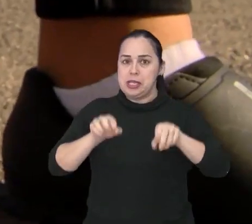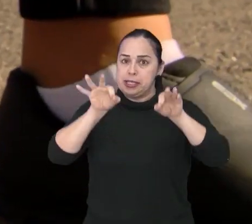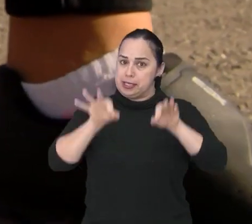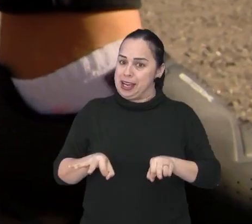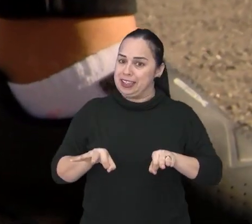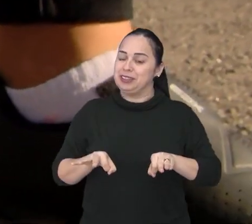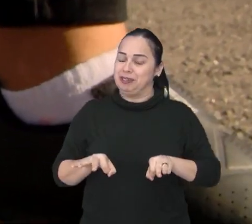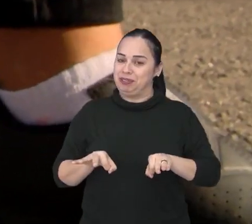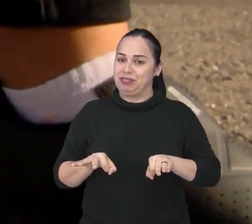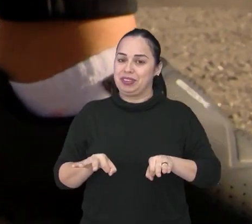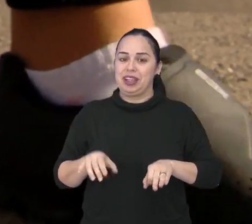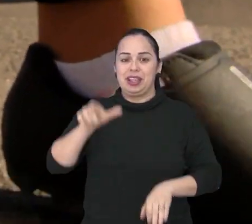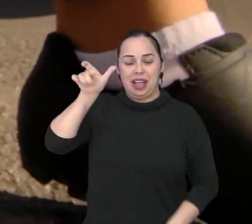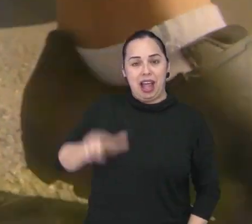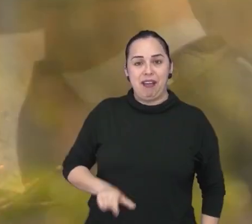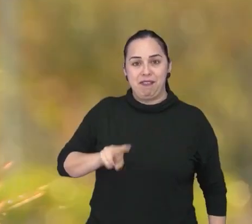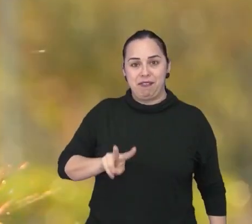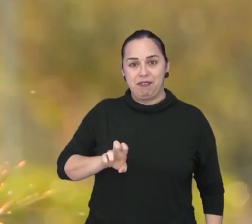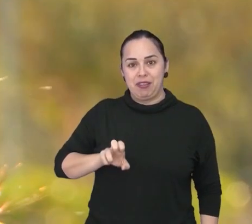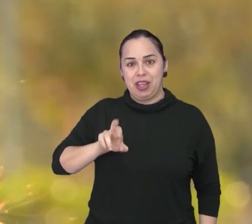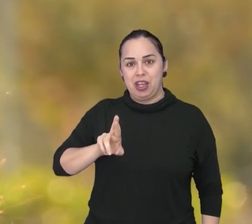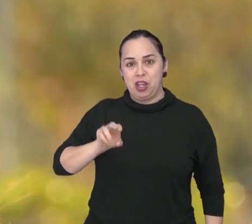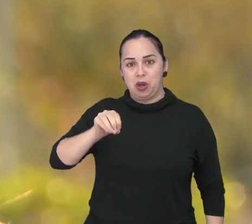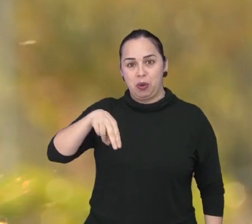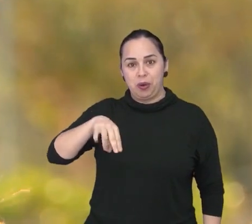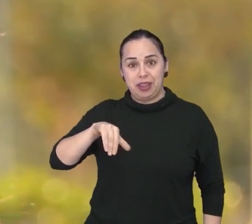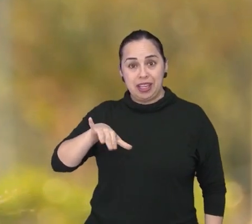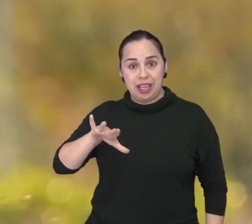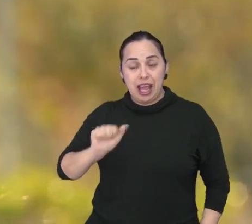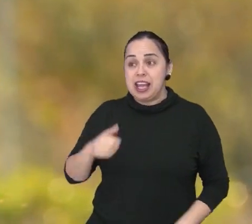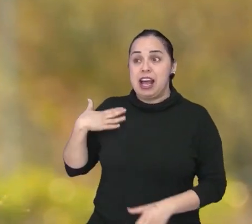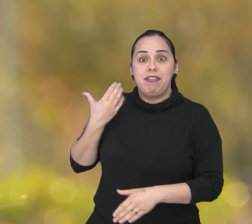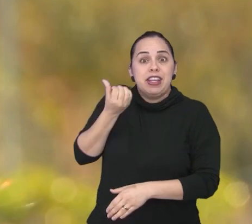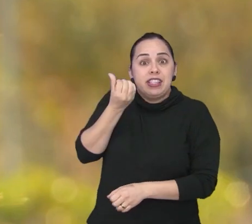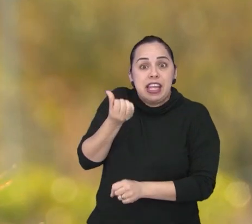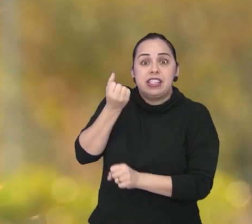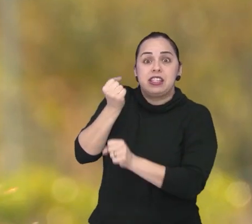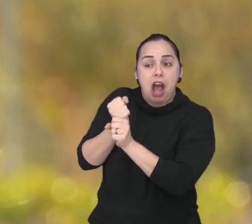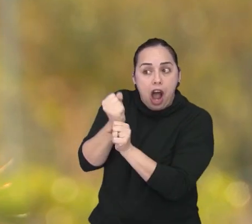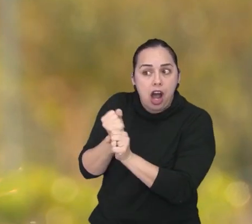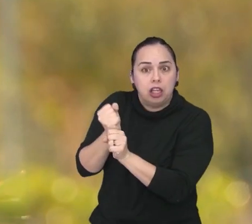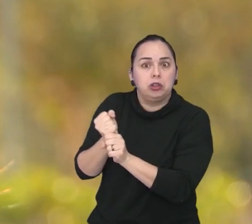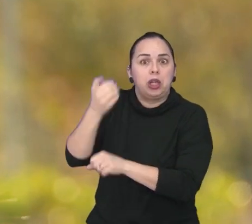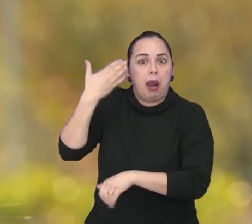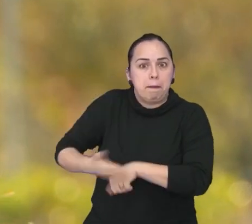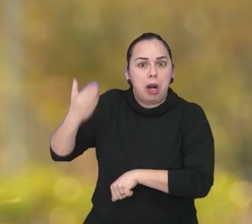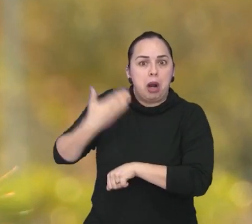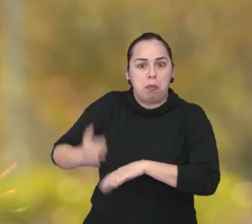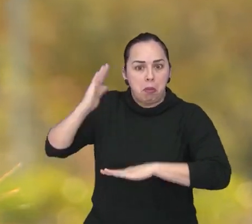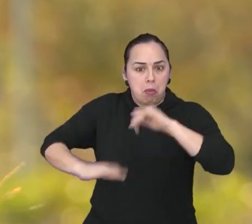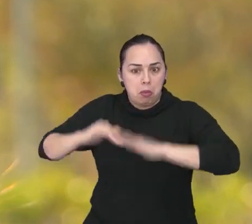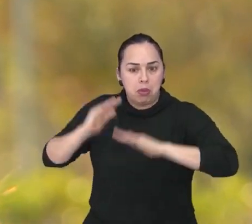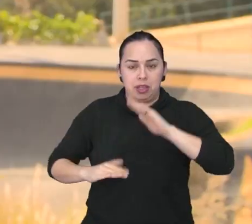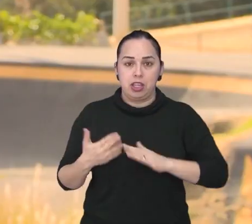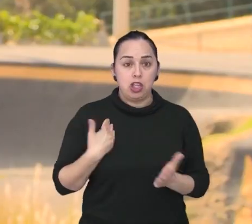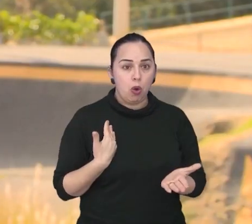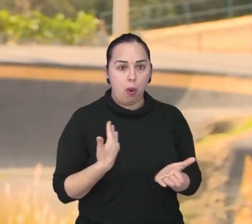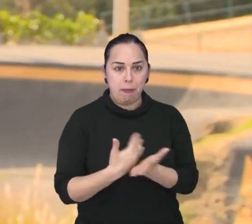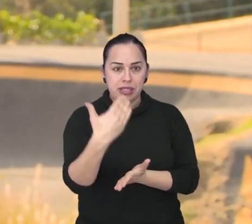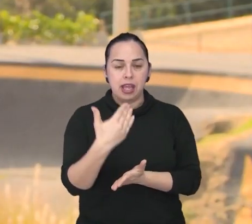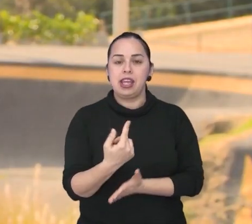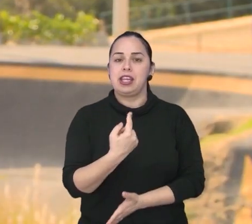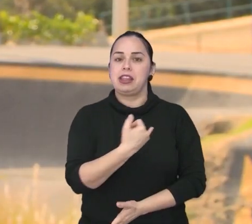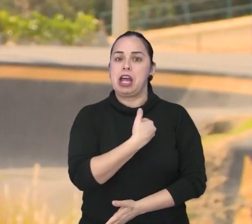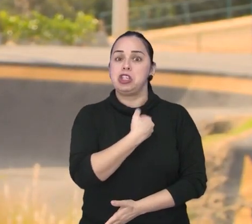pedal encaixado no pé. Essa é a rotina da Verônica há 6 anos, desde que ela começou a praticar a modalidade. Eu comecei